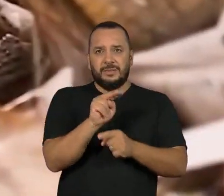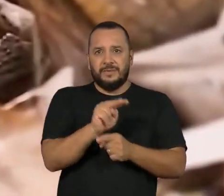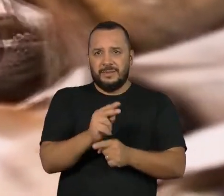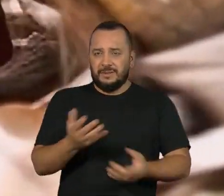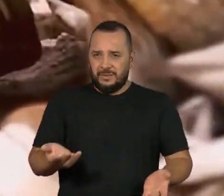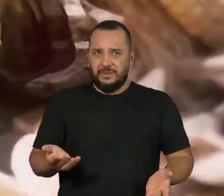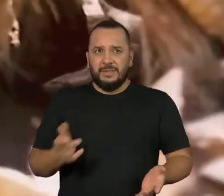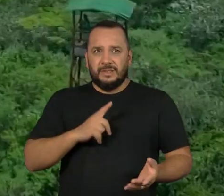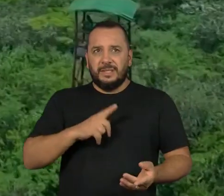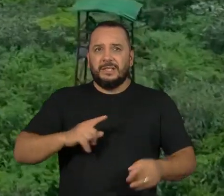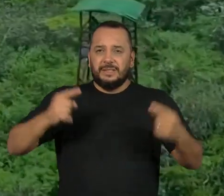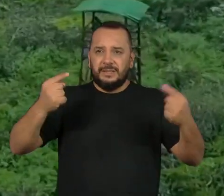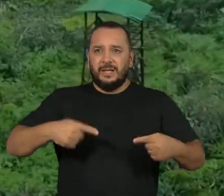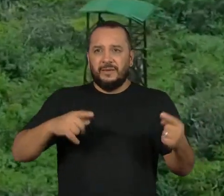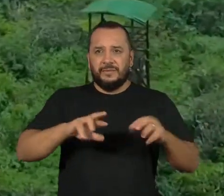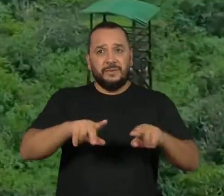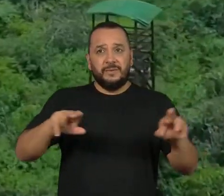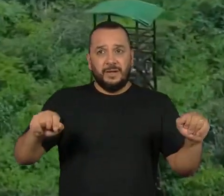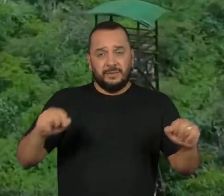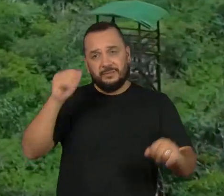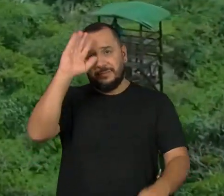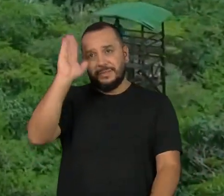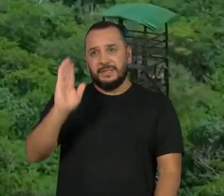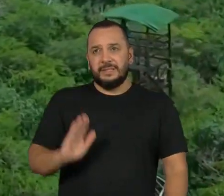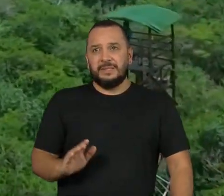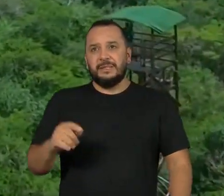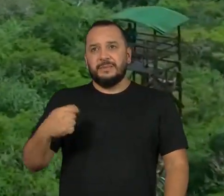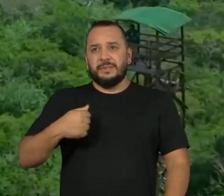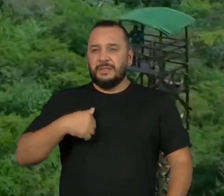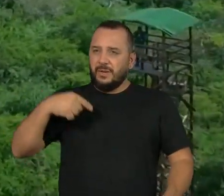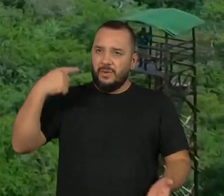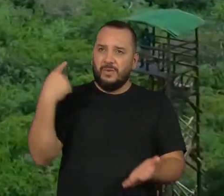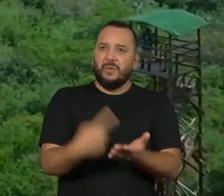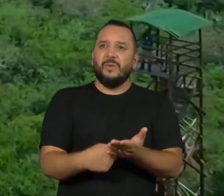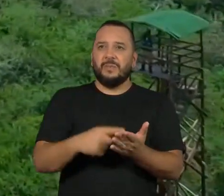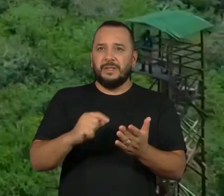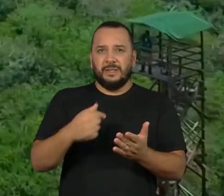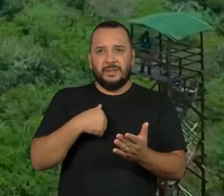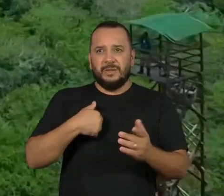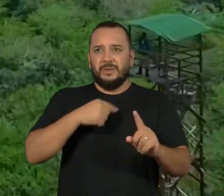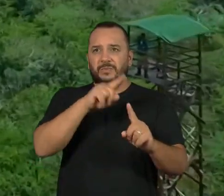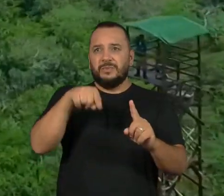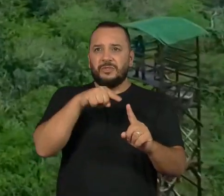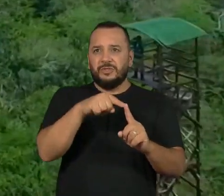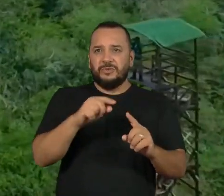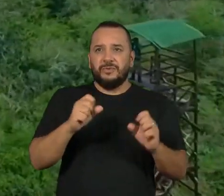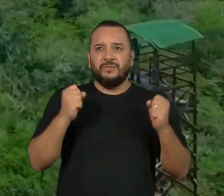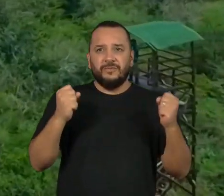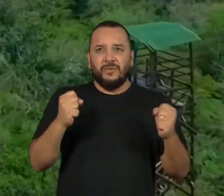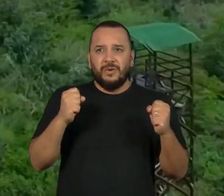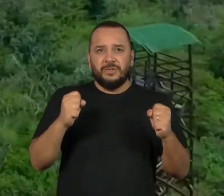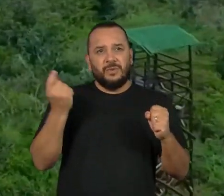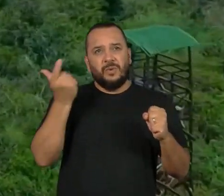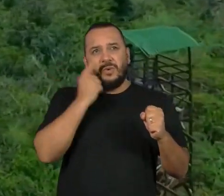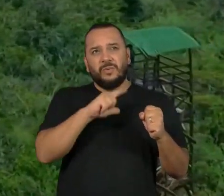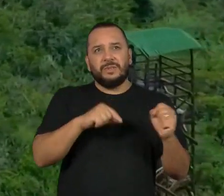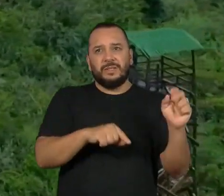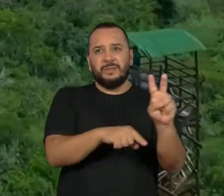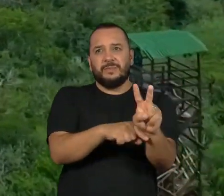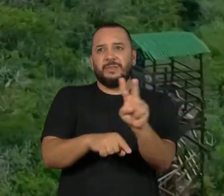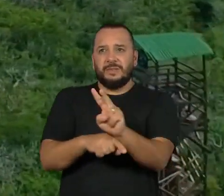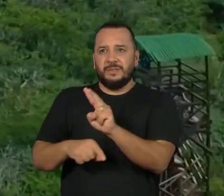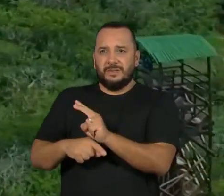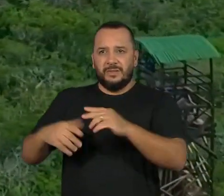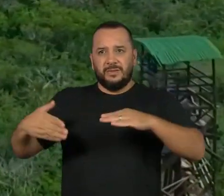Com tantos desafios pela frente, o Brasil terá que se comprometer com metas ambiciosas como forma de garantir a proteção